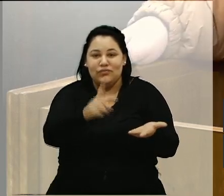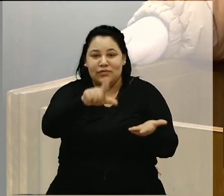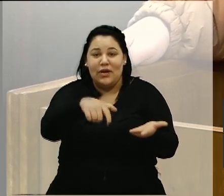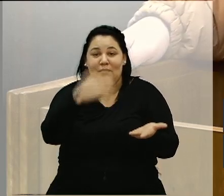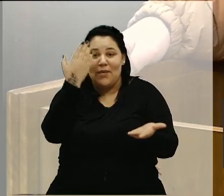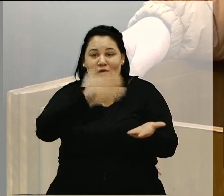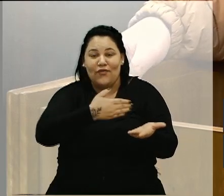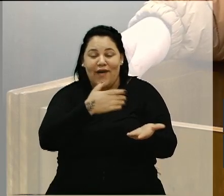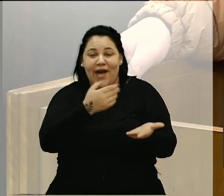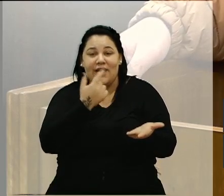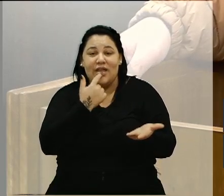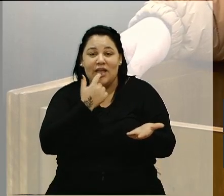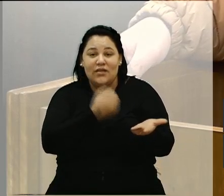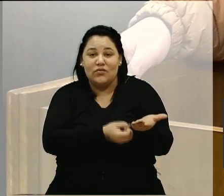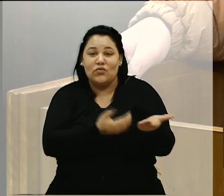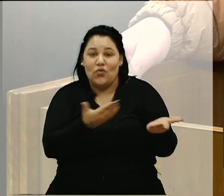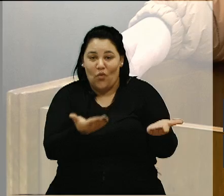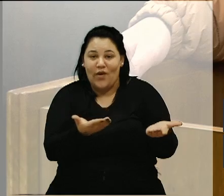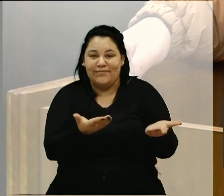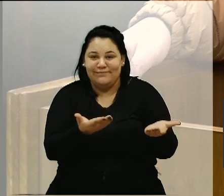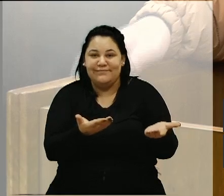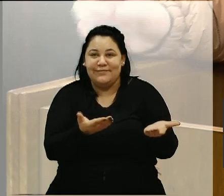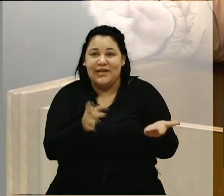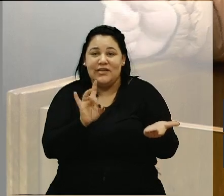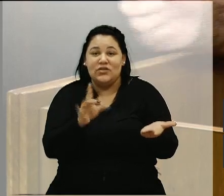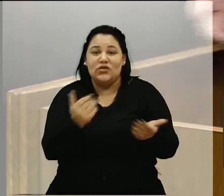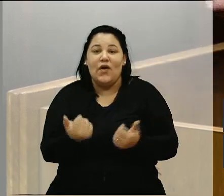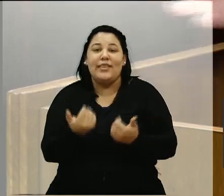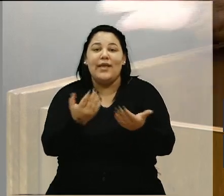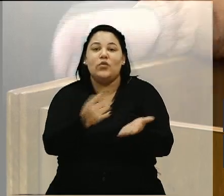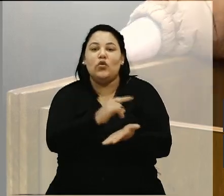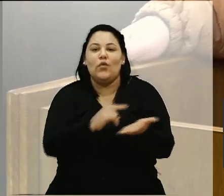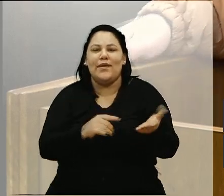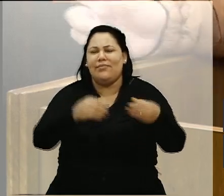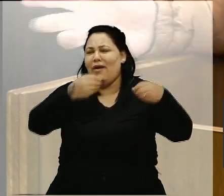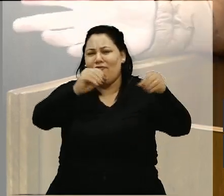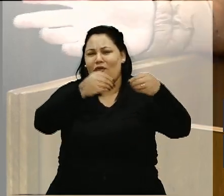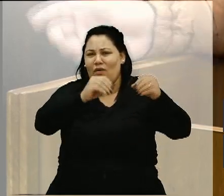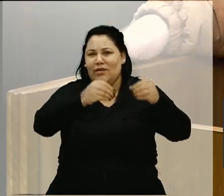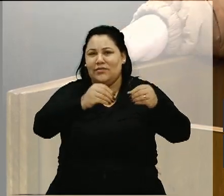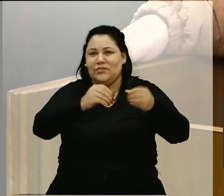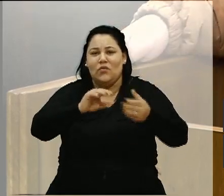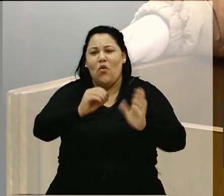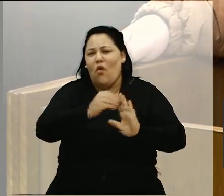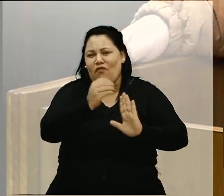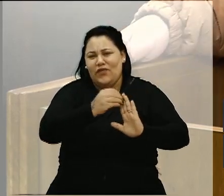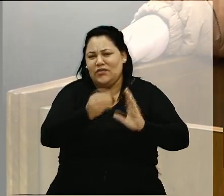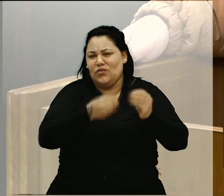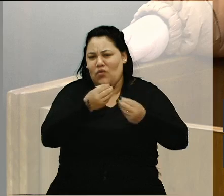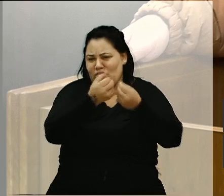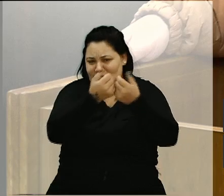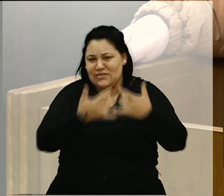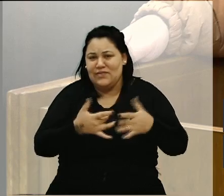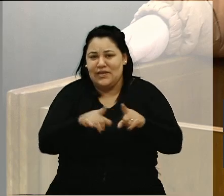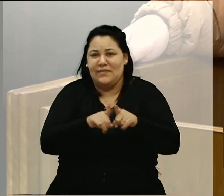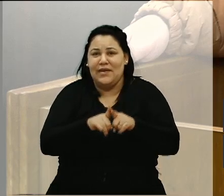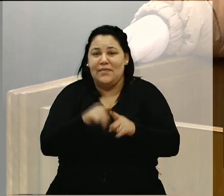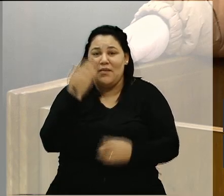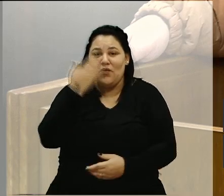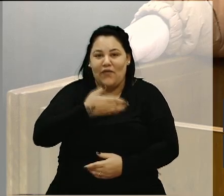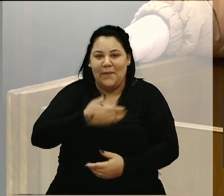que ele é doador de sangue. Eles só emitem um documento, uma folha, um ofício, como eles disseram, para que